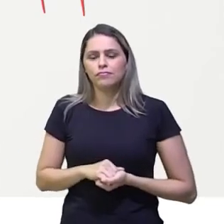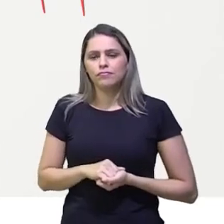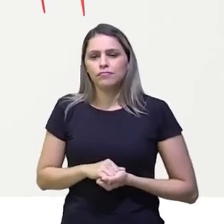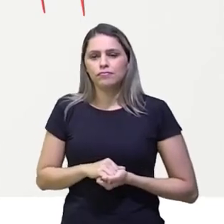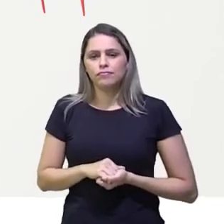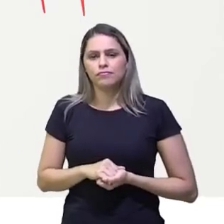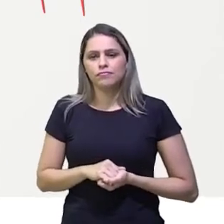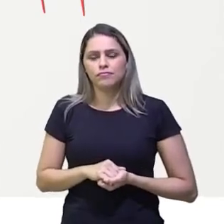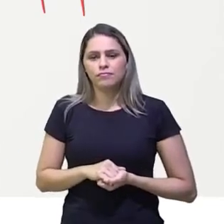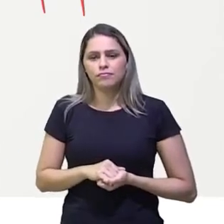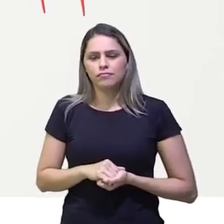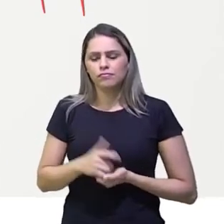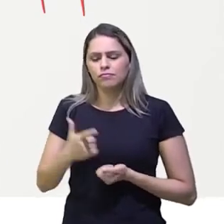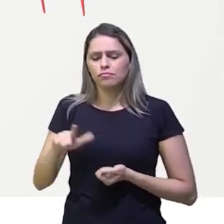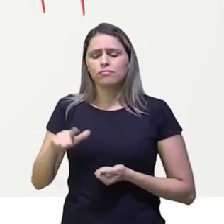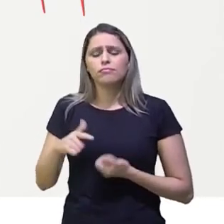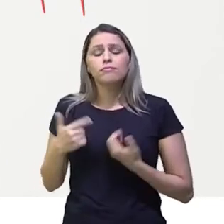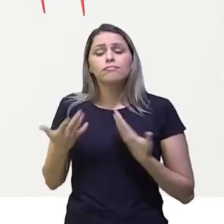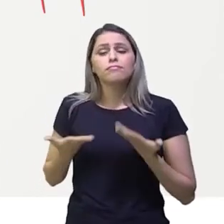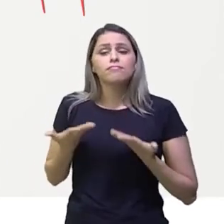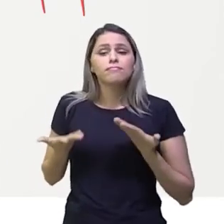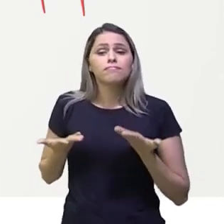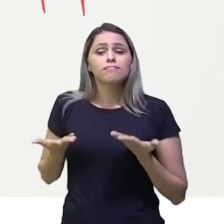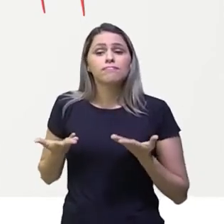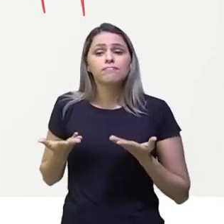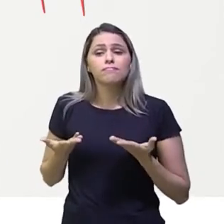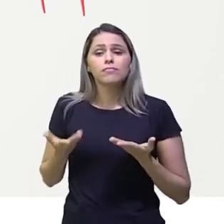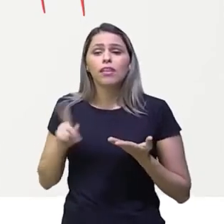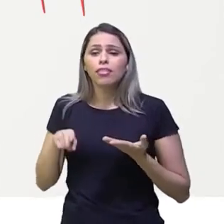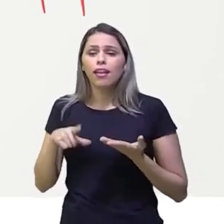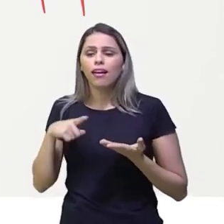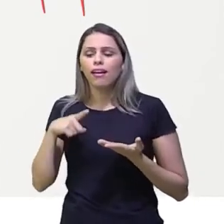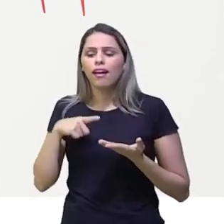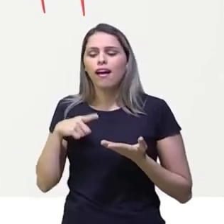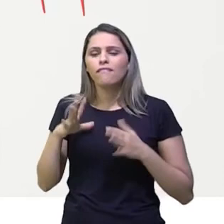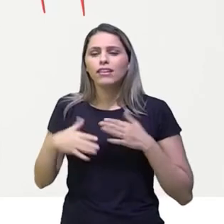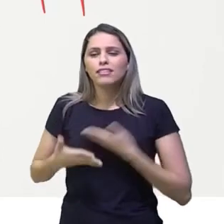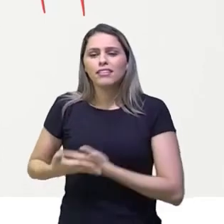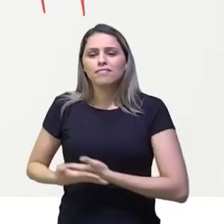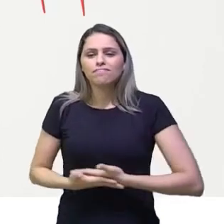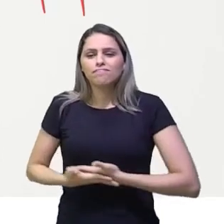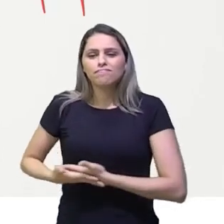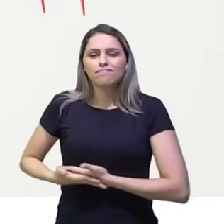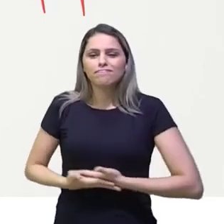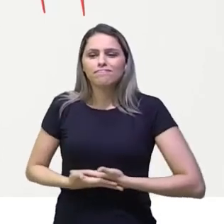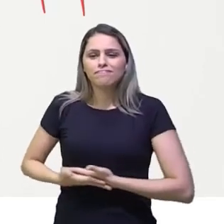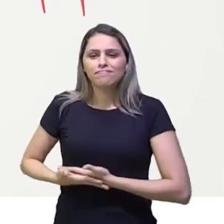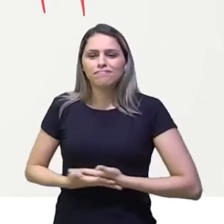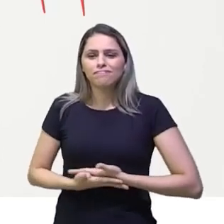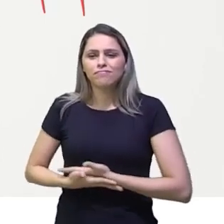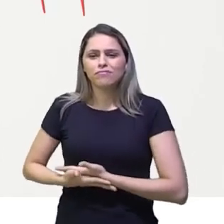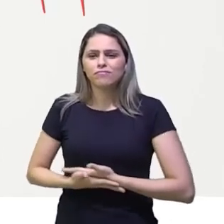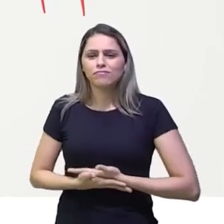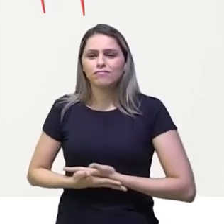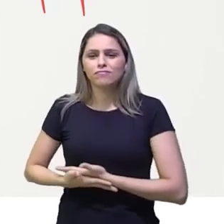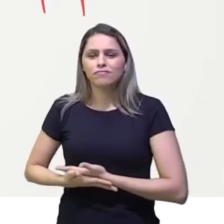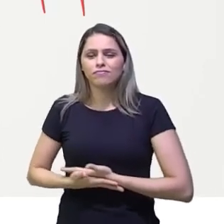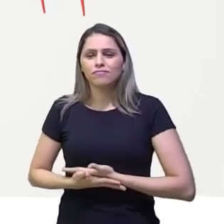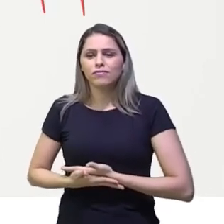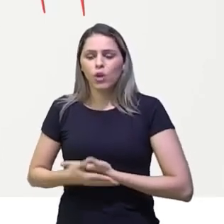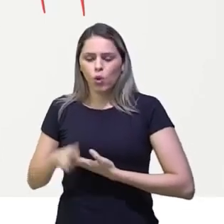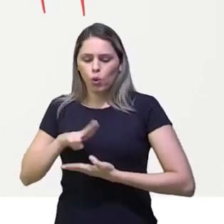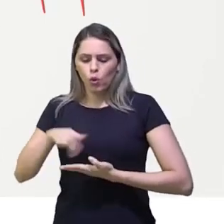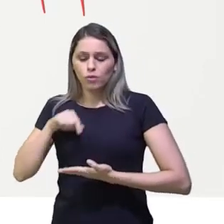Bola. Outra, quem tem aí em casa um bebezinho? Bebê. Olha, muito, muito parecido com a letra